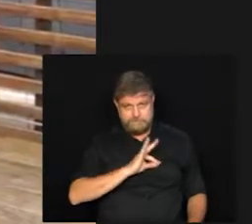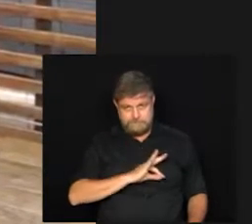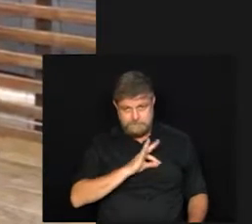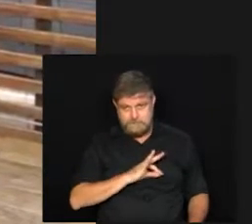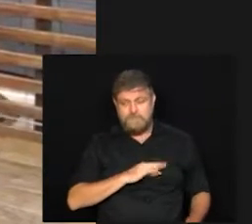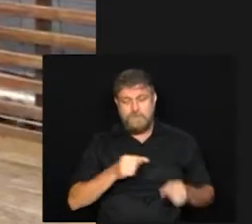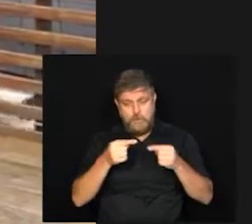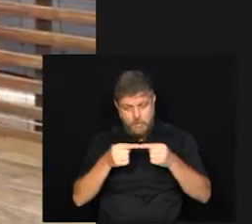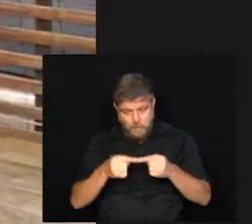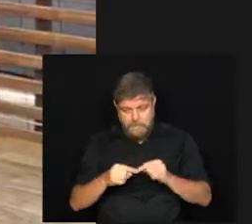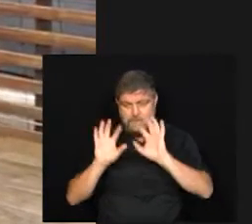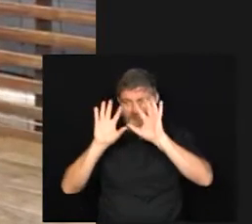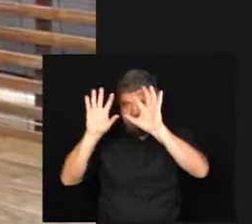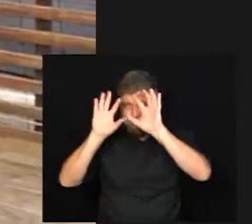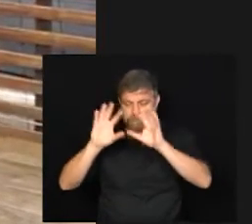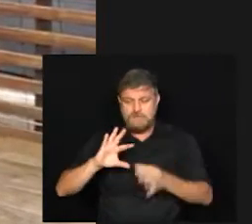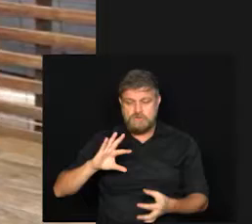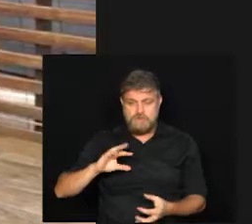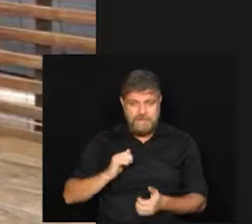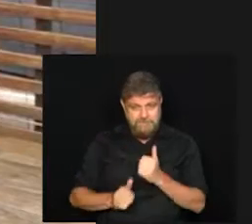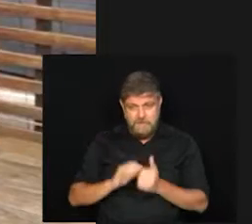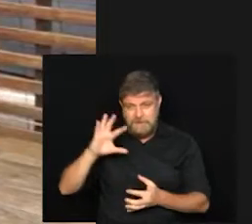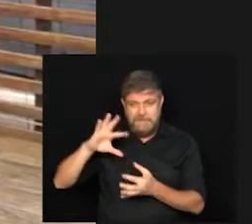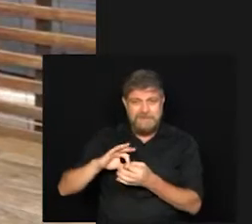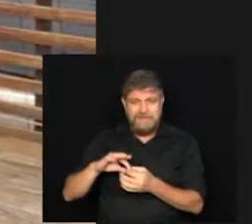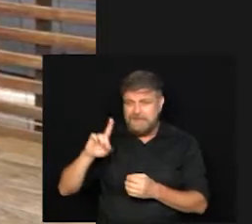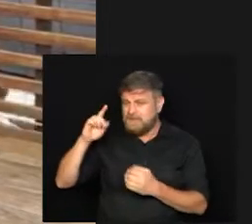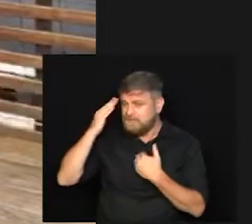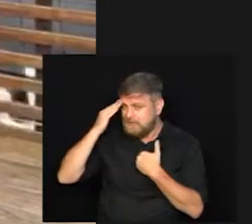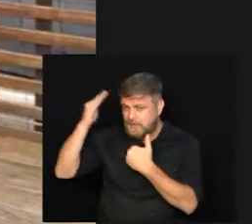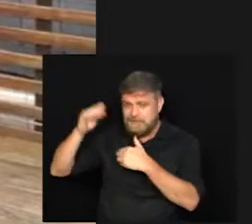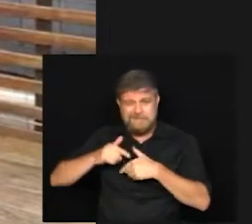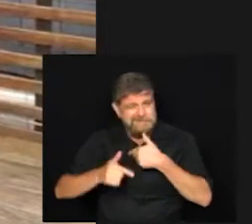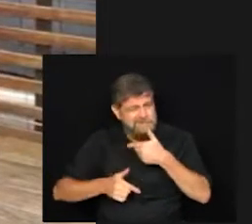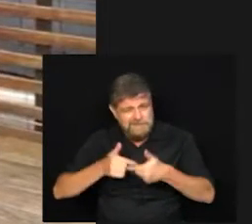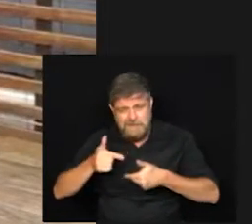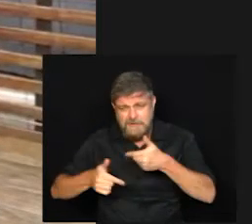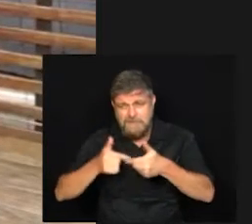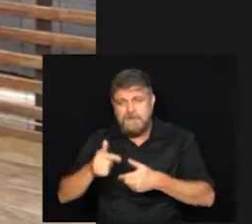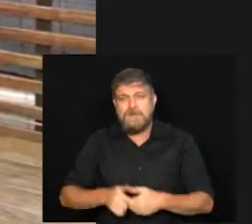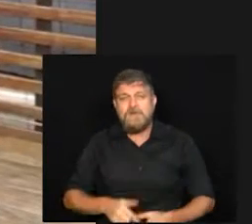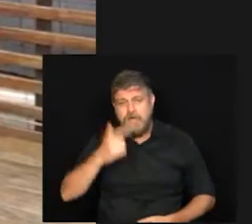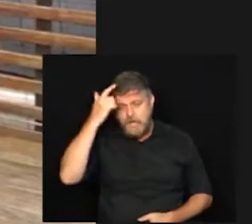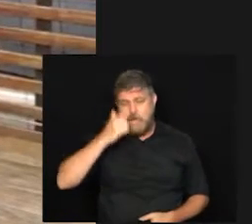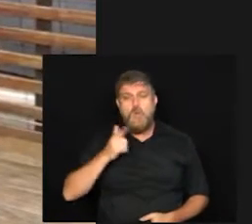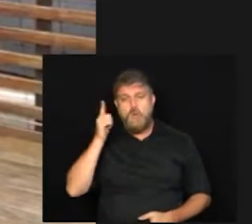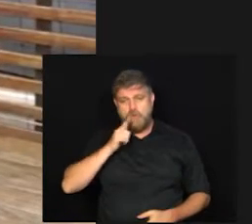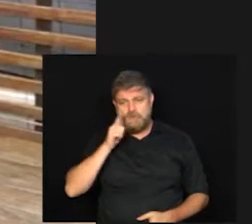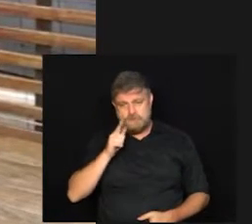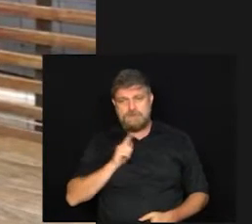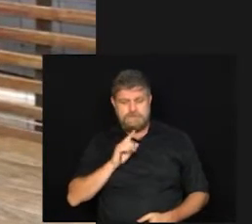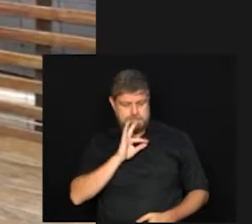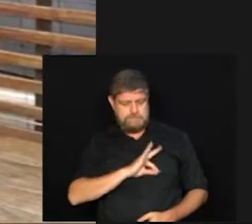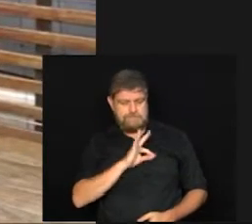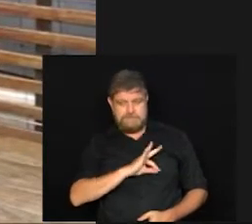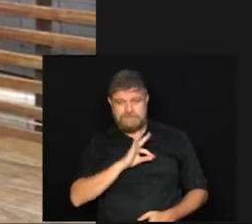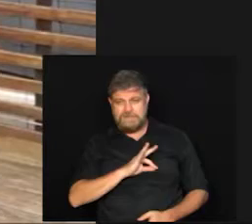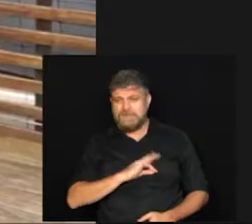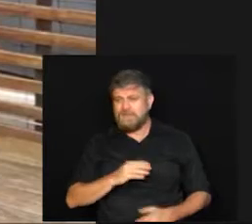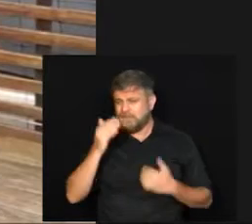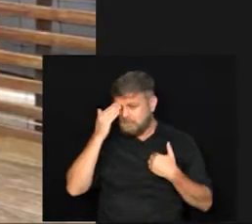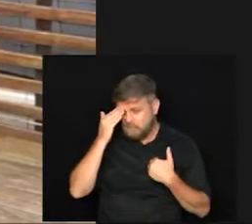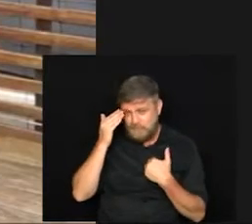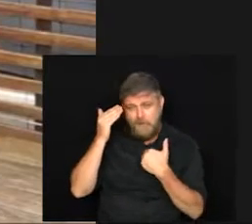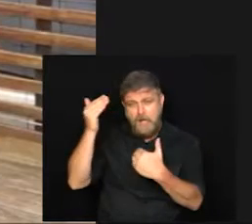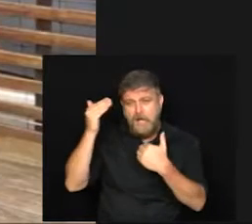envolvendo o futevôlei. Então, assim, eu hoje, graças a Deus, trabalhando bastante, me dedicando, eu vivo sim do futevôlei e sou muito grato por